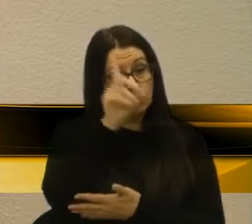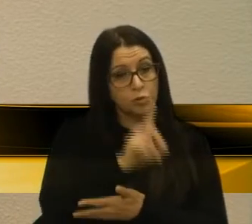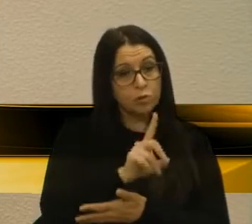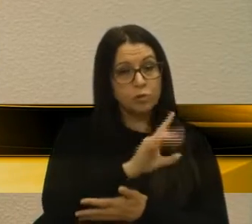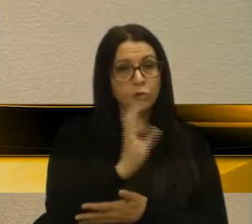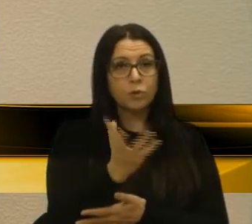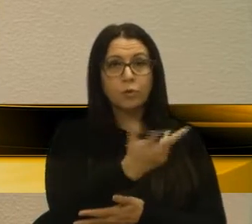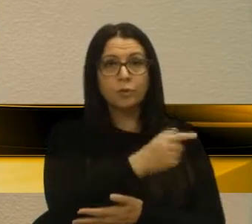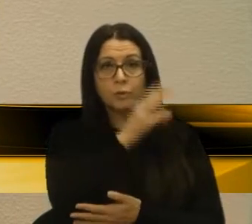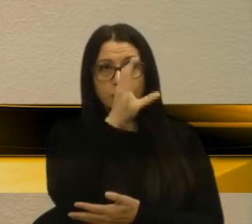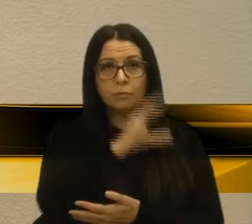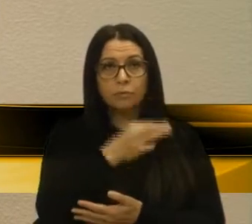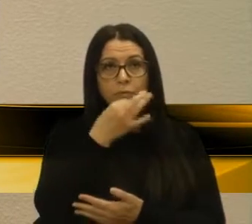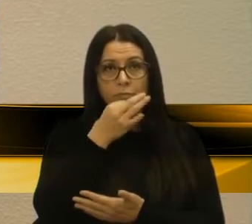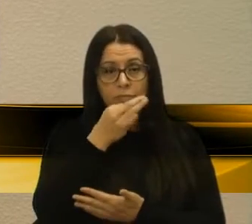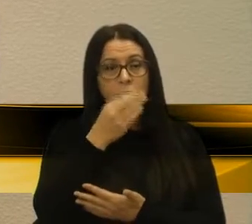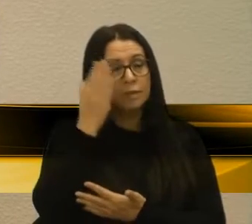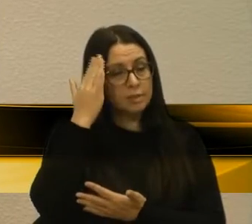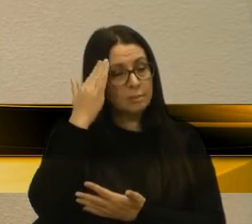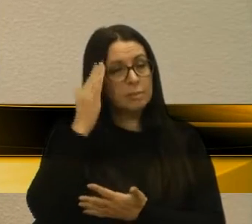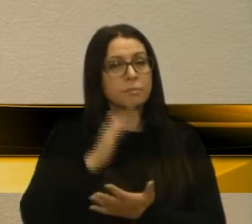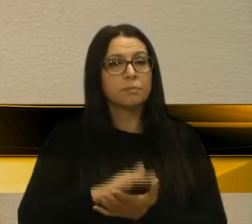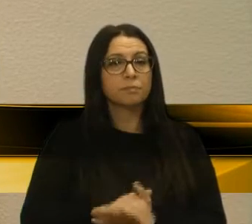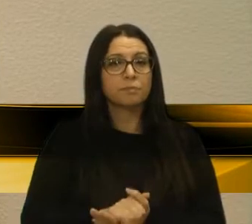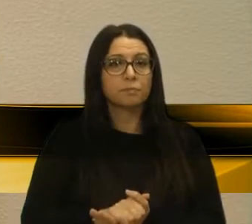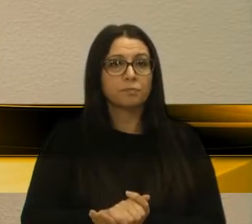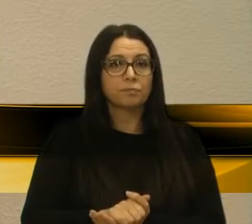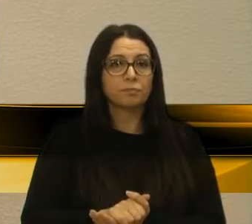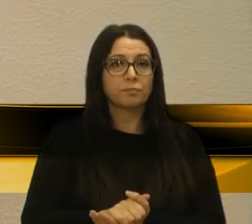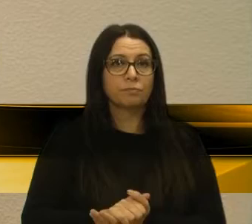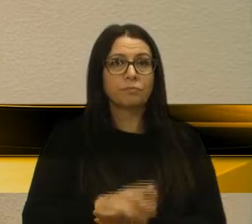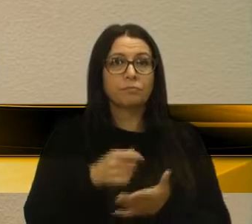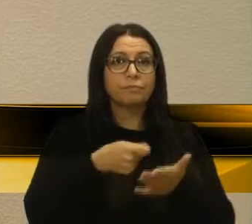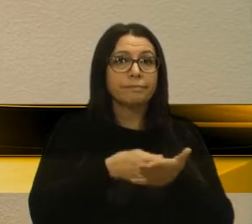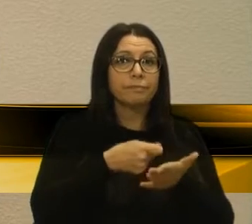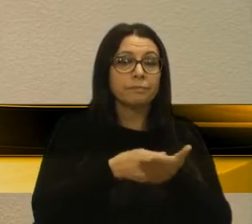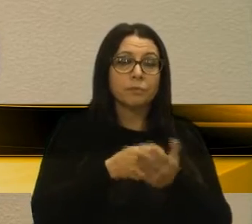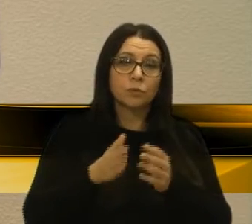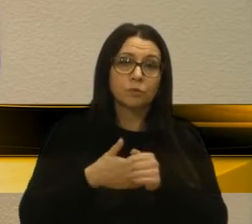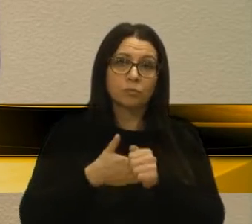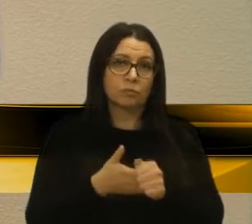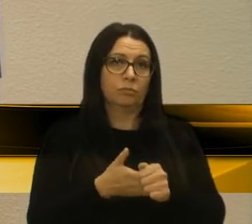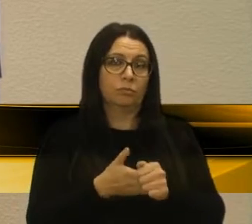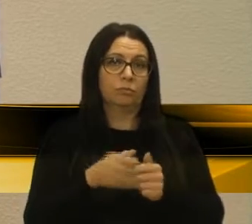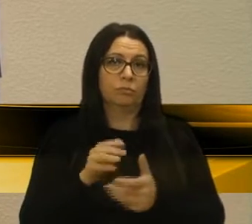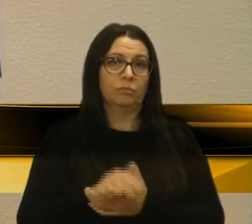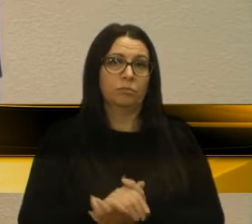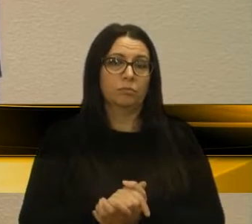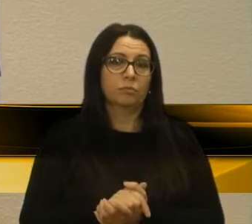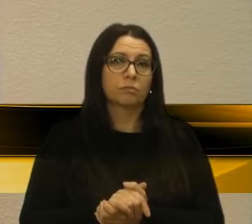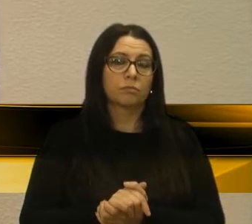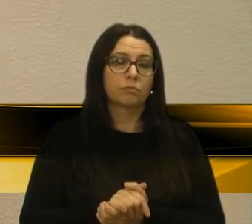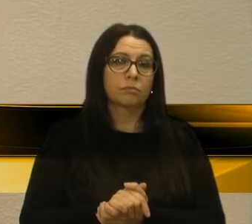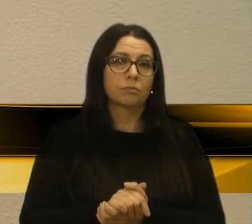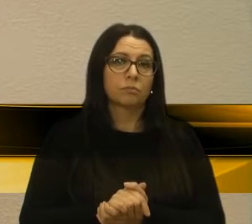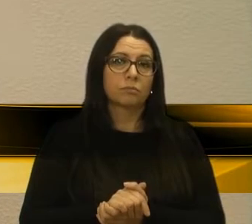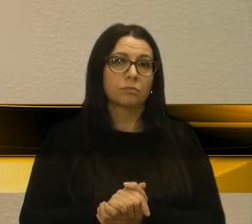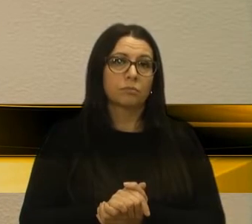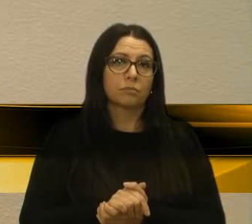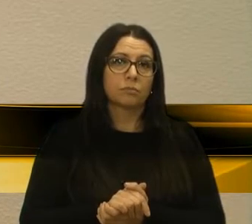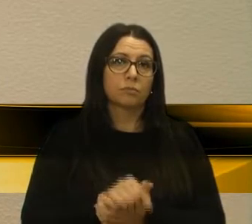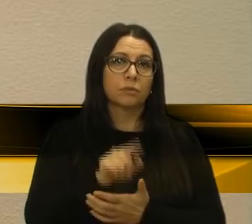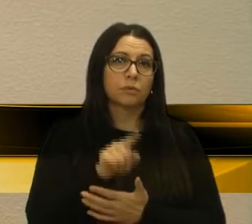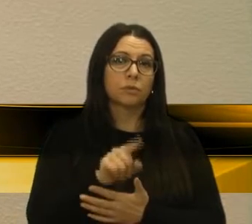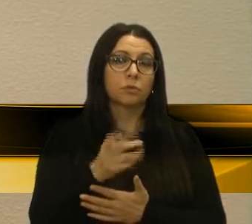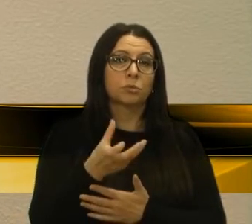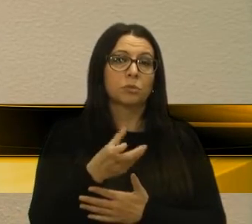de todos os cidadãos caxienses saberem e é um dever nós acompanharmos a isto